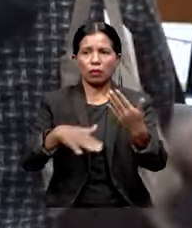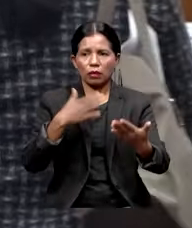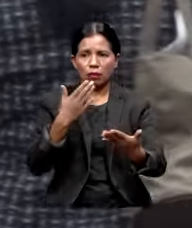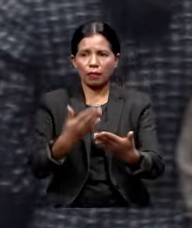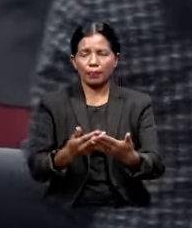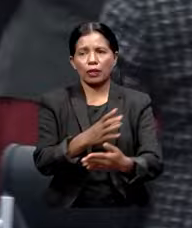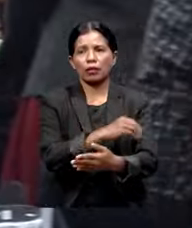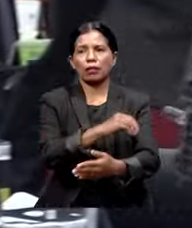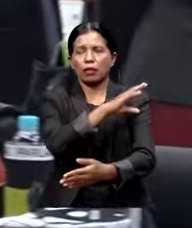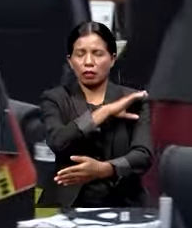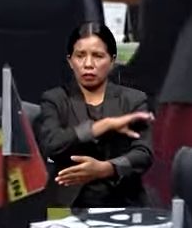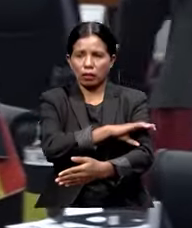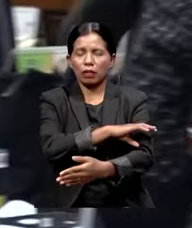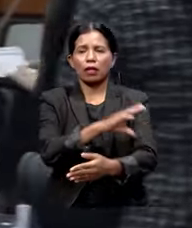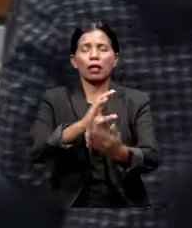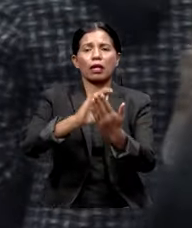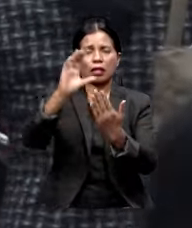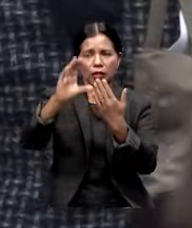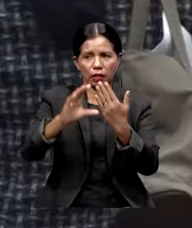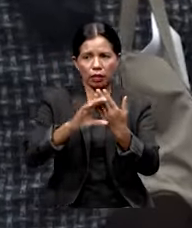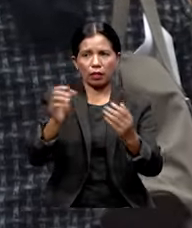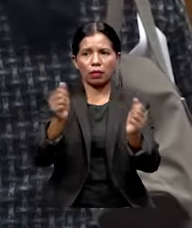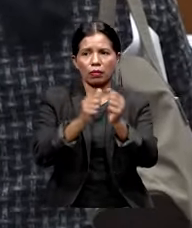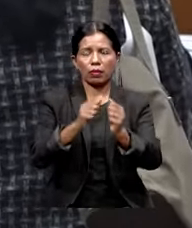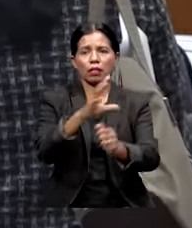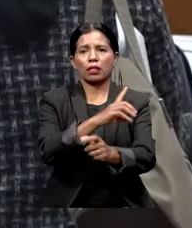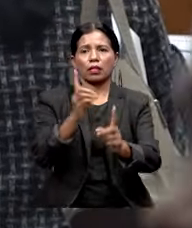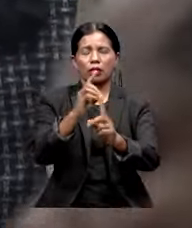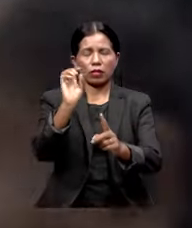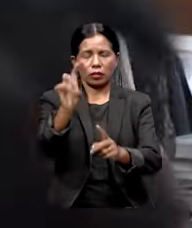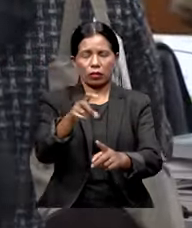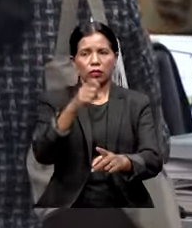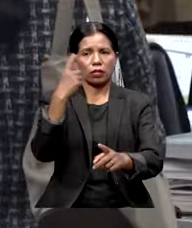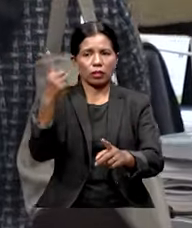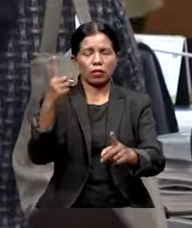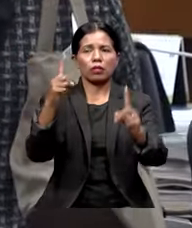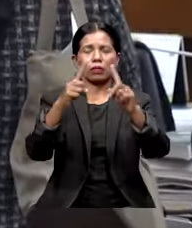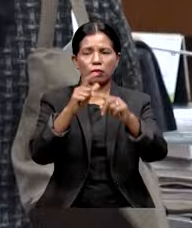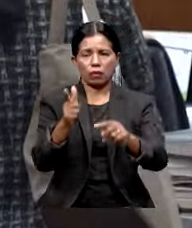Tuir calendário continuação debate da fase especialidade, a Rússia Lourança Nulo Recim Ida, to Rua